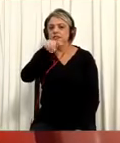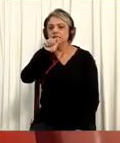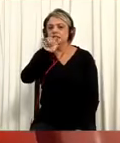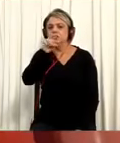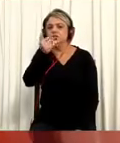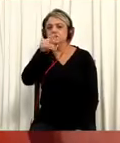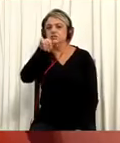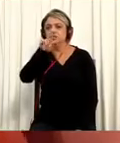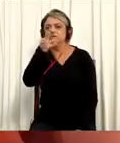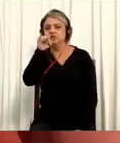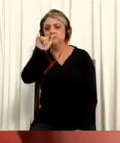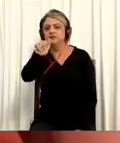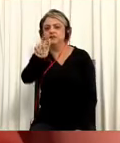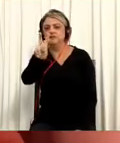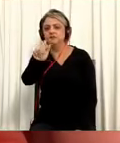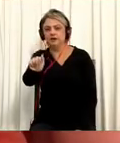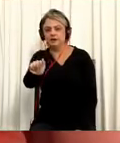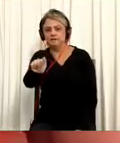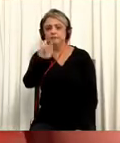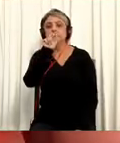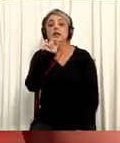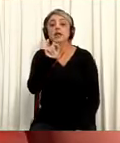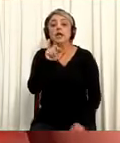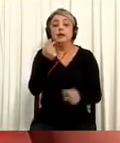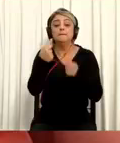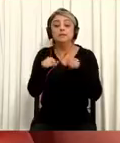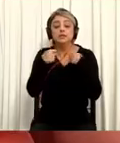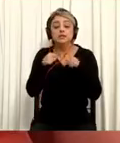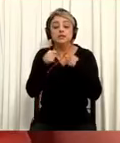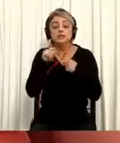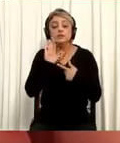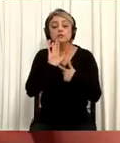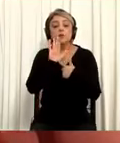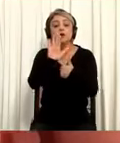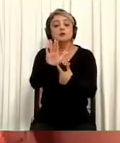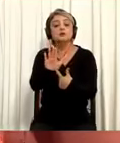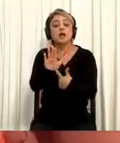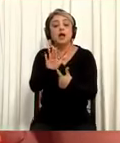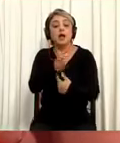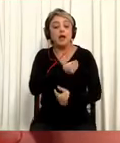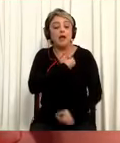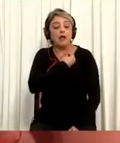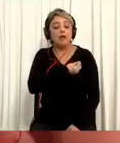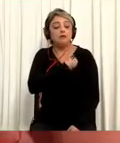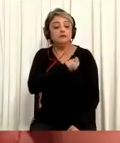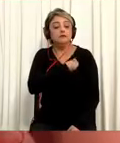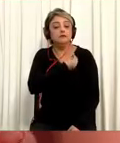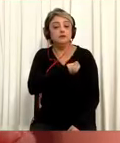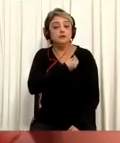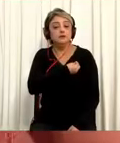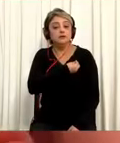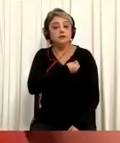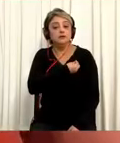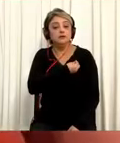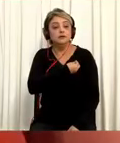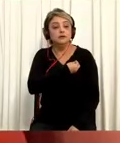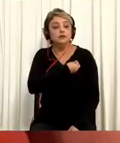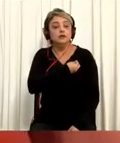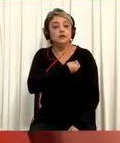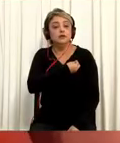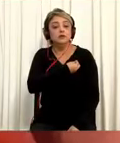a Vandana Shiva, ela coloca o seguinte, que é preciso colocar a vida, né,